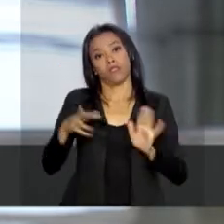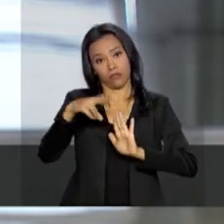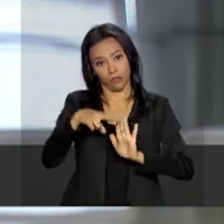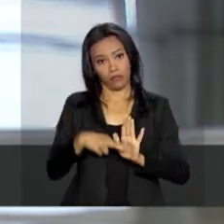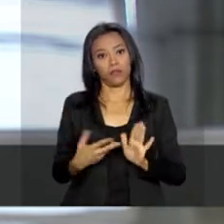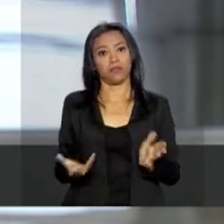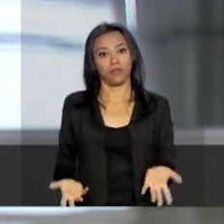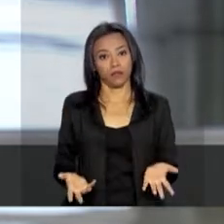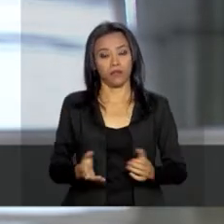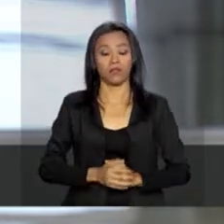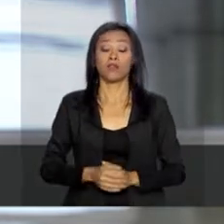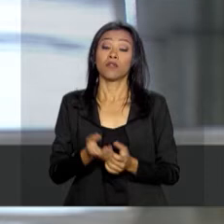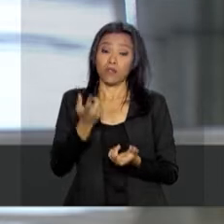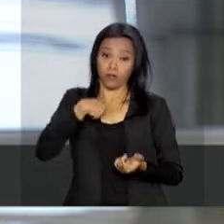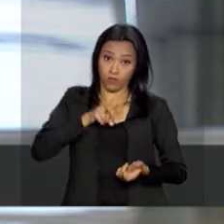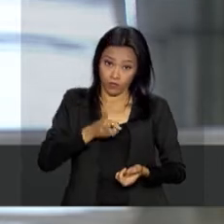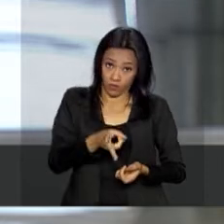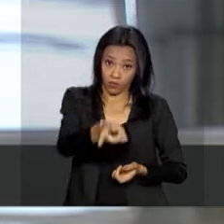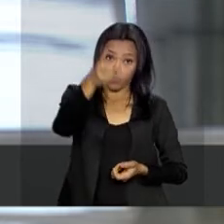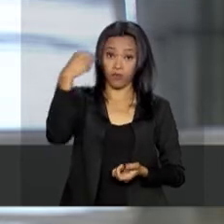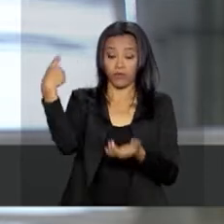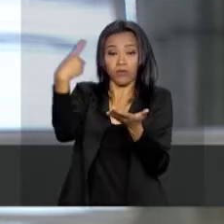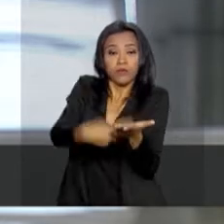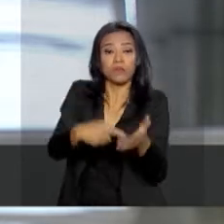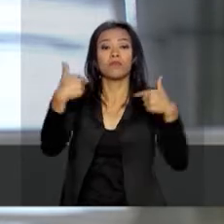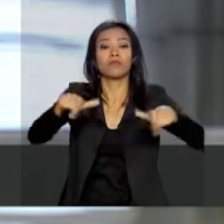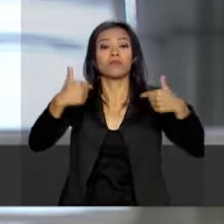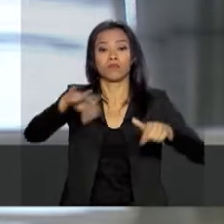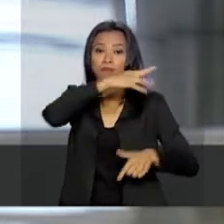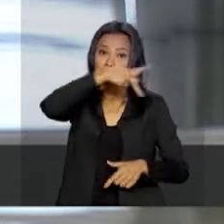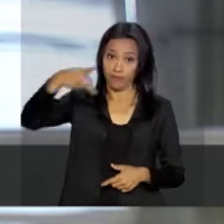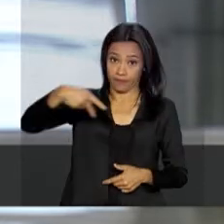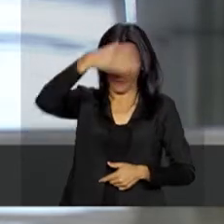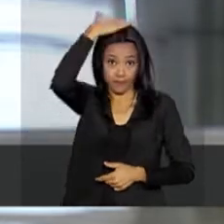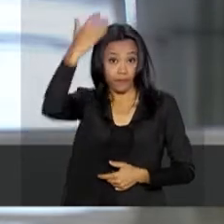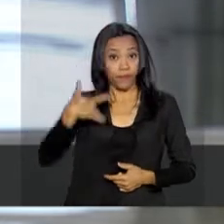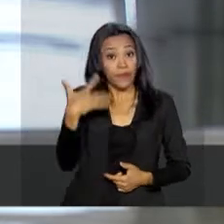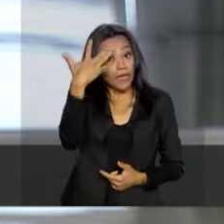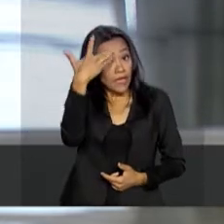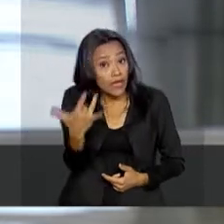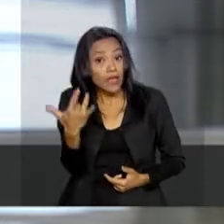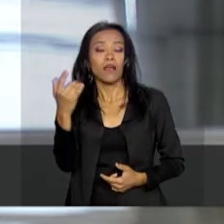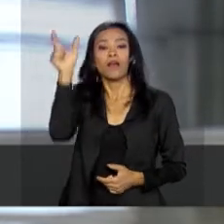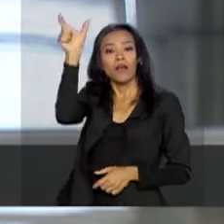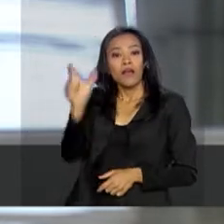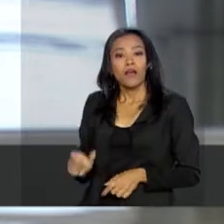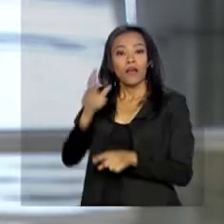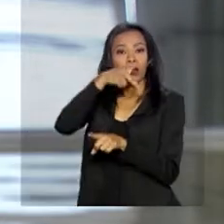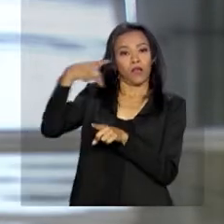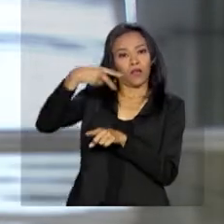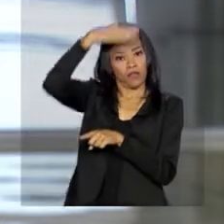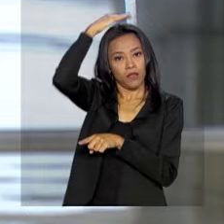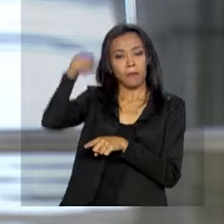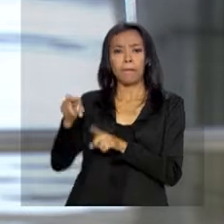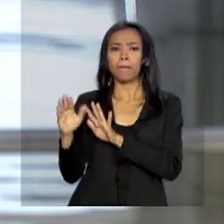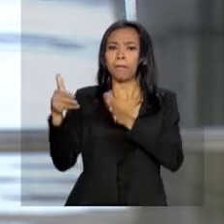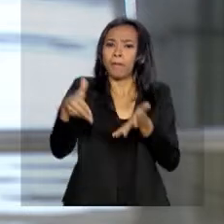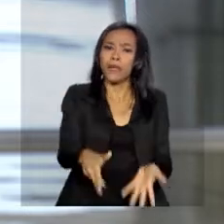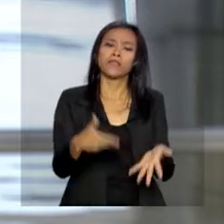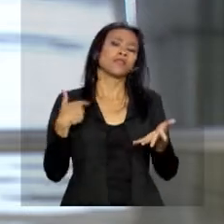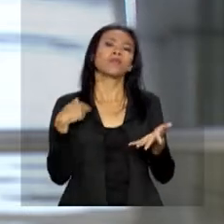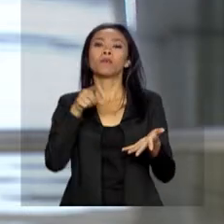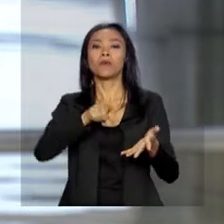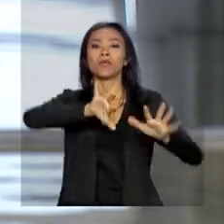e continuando aí sobre a agenda do presidente amanhã michel temer participa da cerimônia de posse